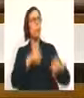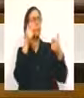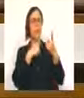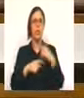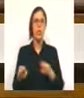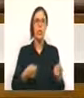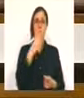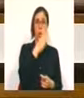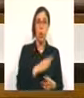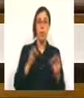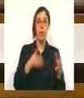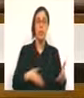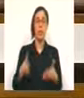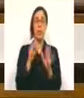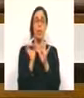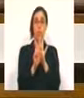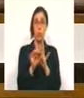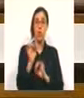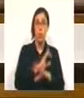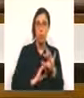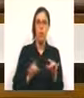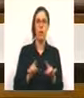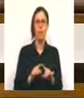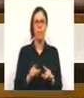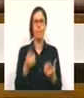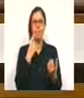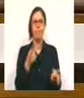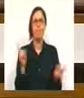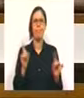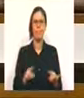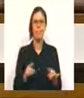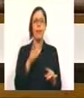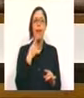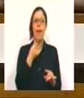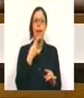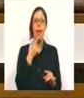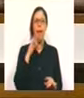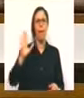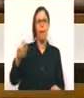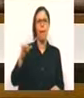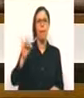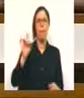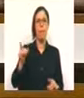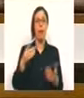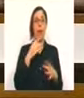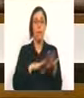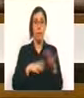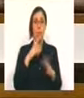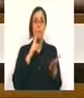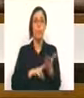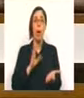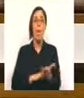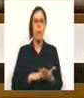gestão operacional e estratégica dos fundos comunitários. É, mais uma vez, a conversa do Partido Socialista que nos atos não tem